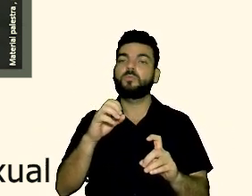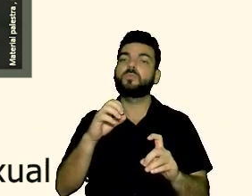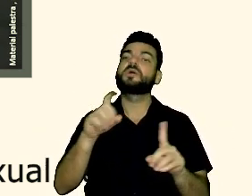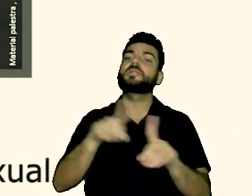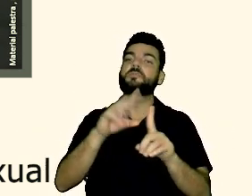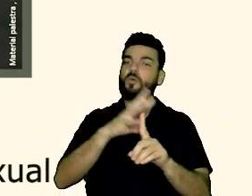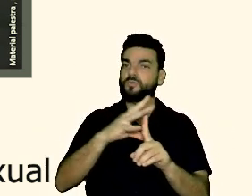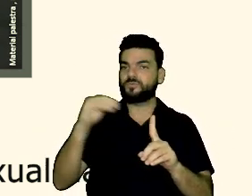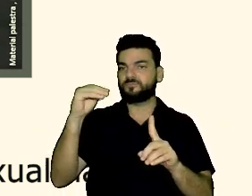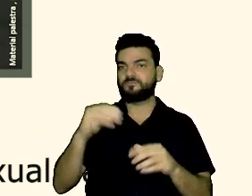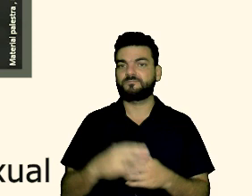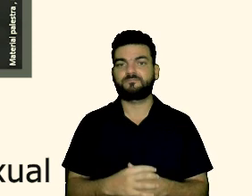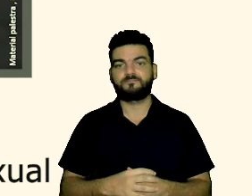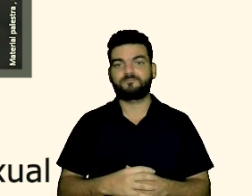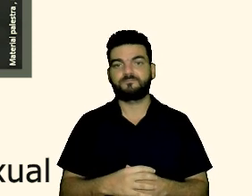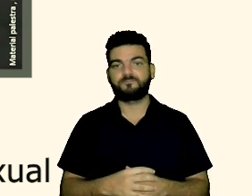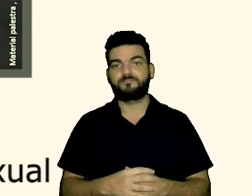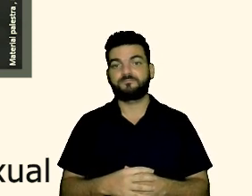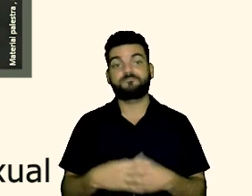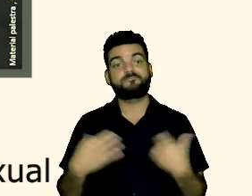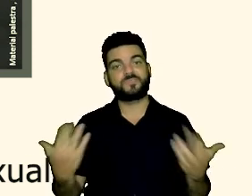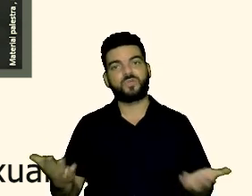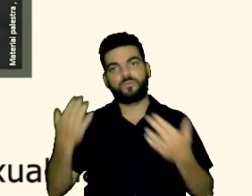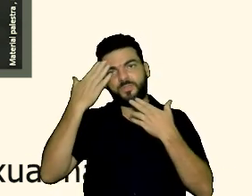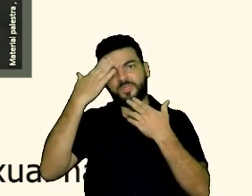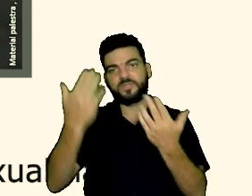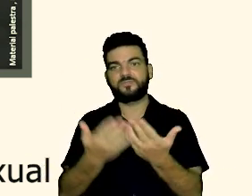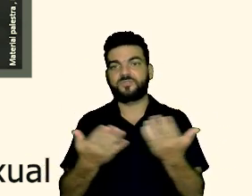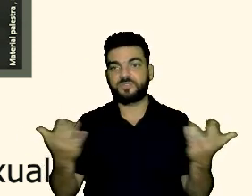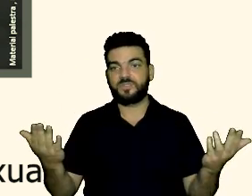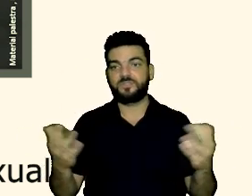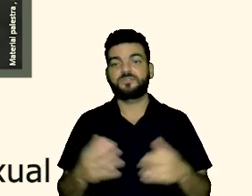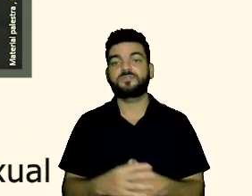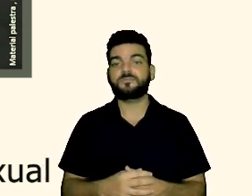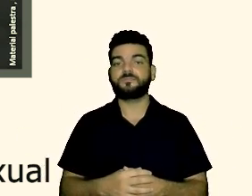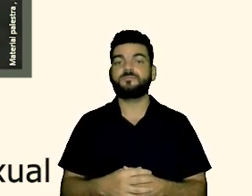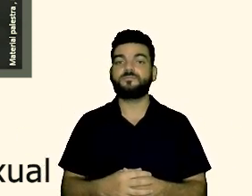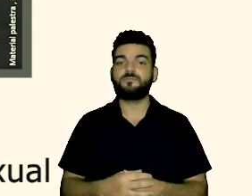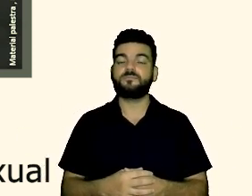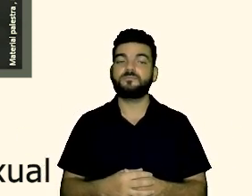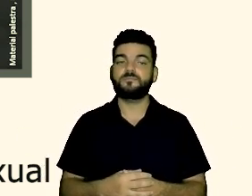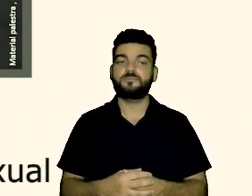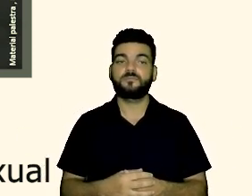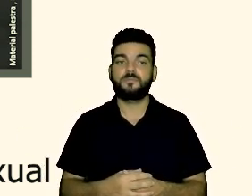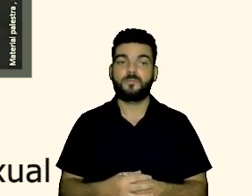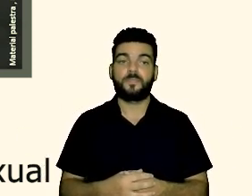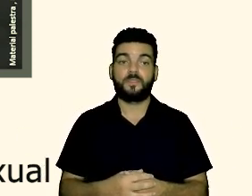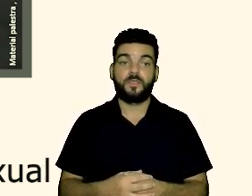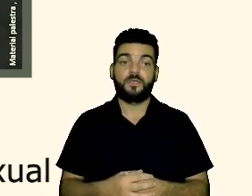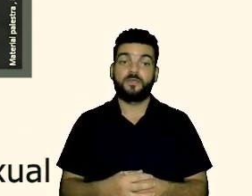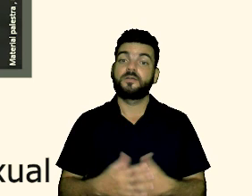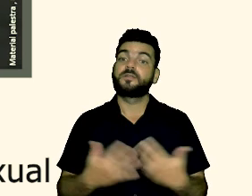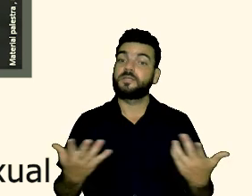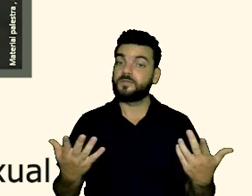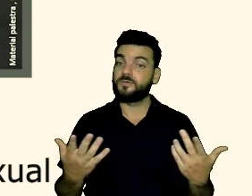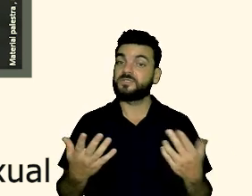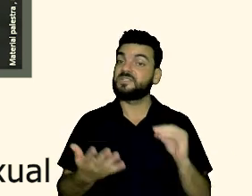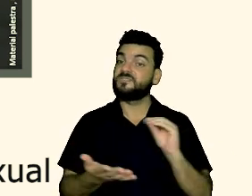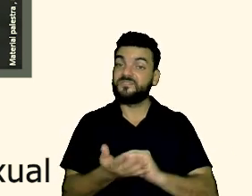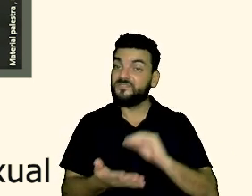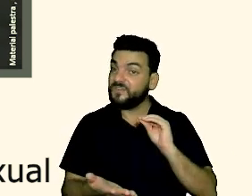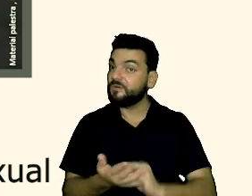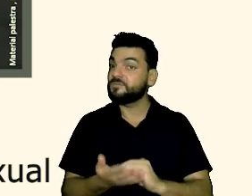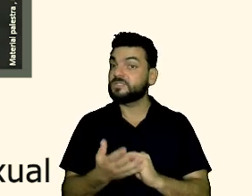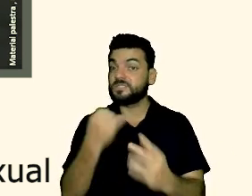reta final eu digo que quais são os efeitos da segurança, da falta de segurança psicológica, melhor dizendo, aí a Jussara vai mergulhar,